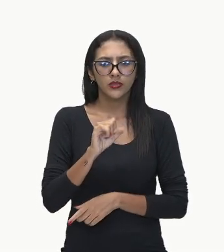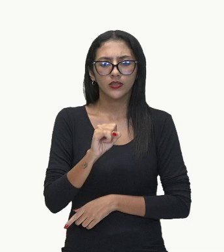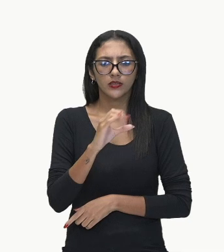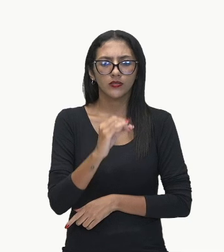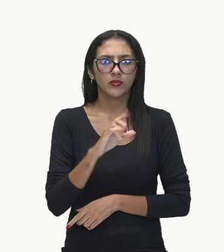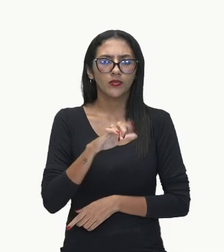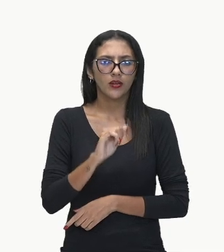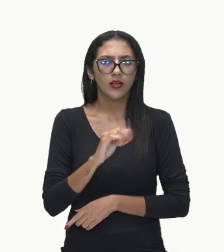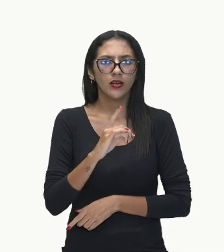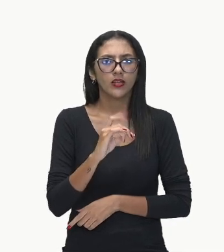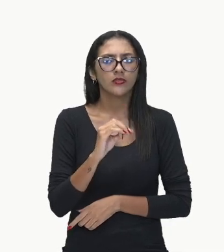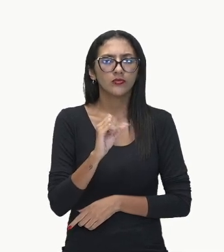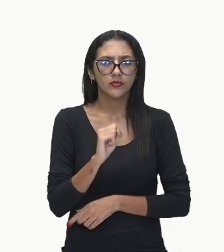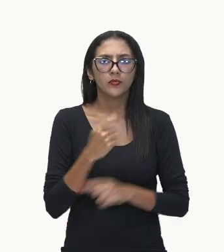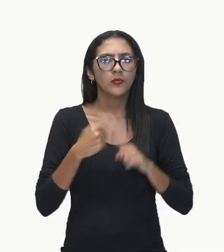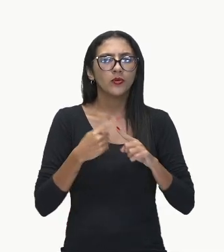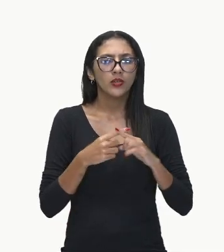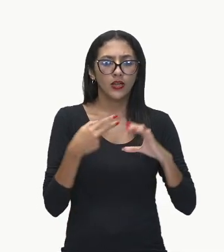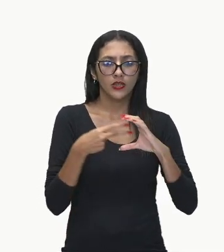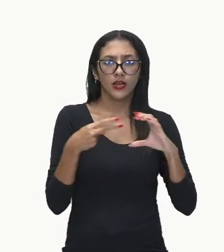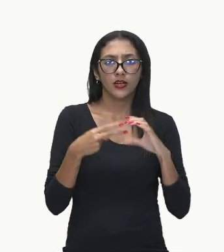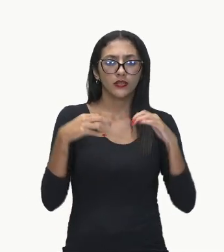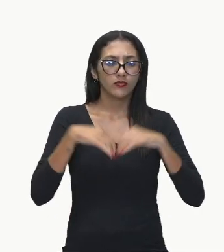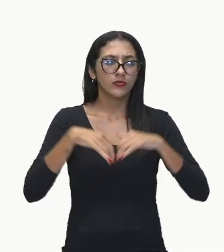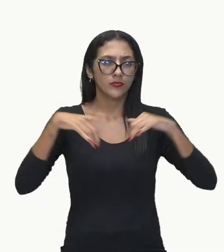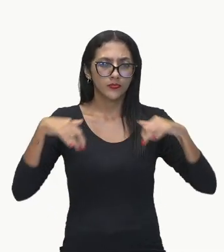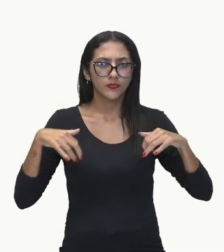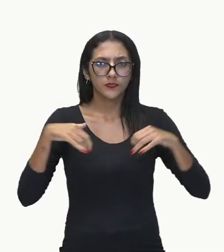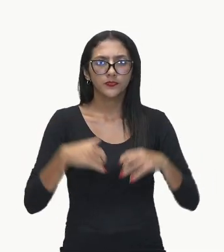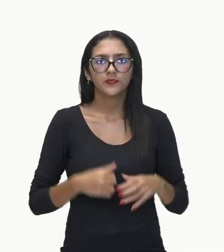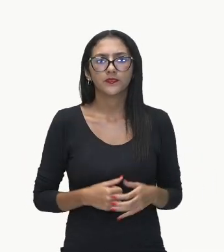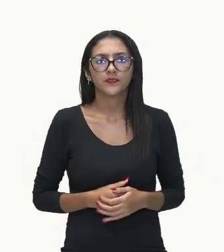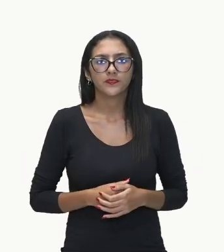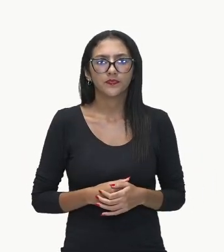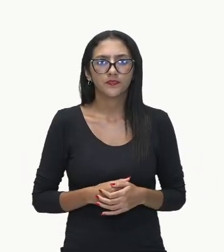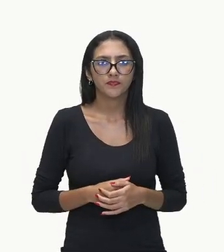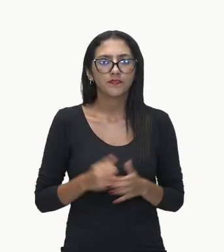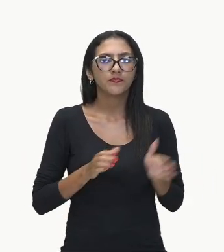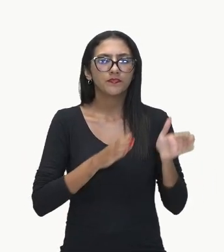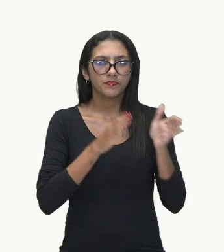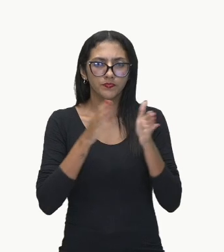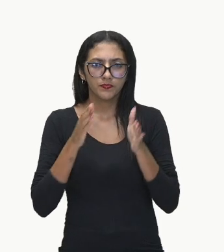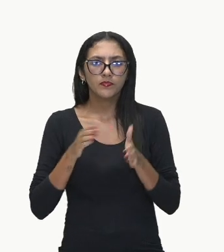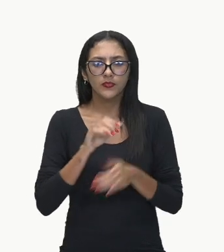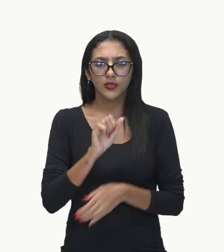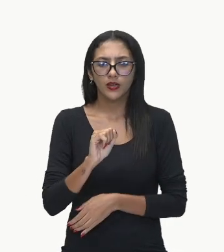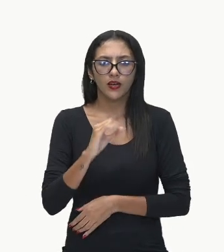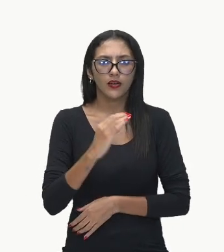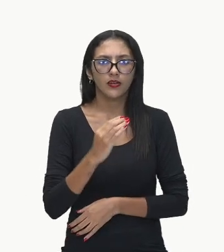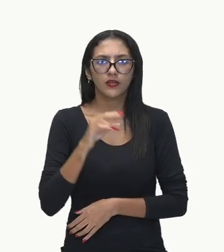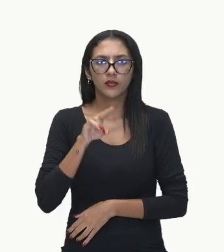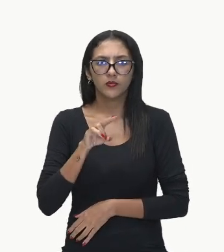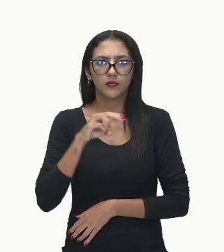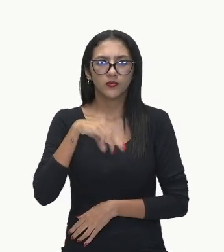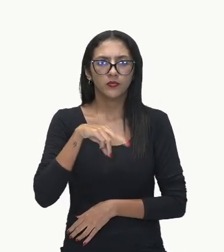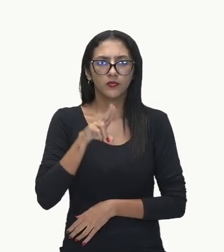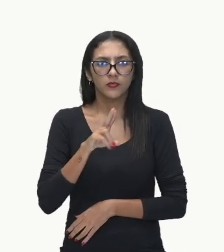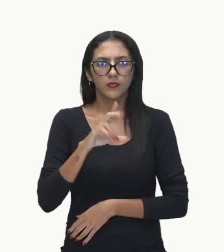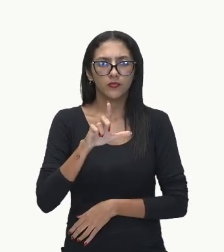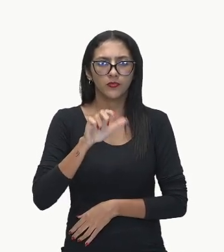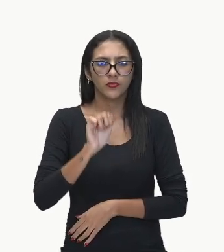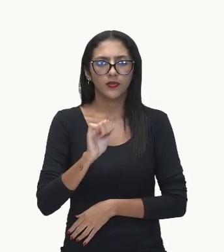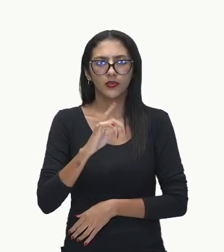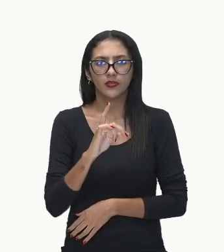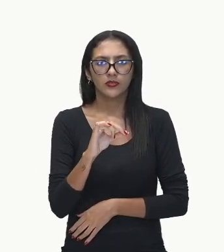estão isoladas. Tenho aqui os alcadienos acumulados. O que são alcadienos